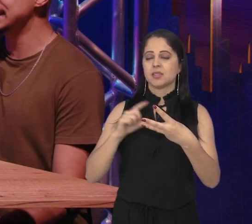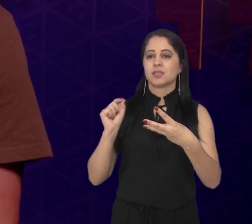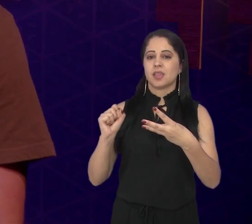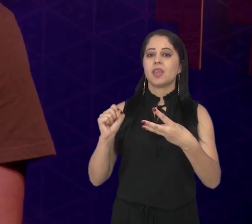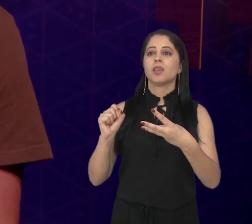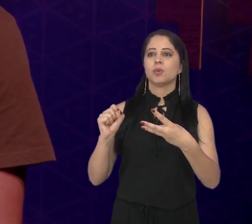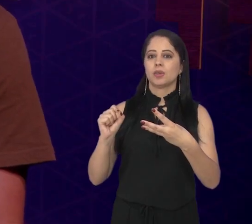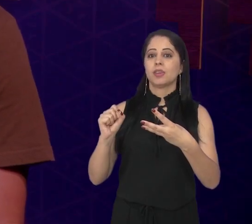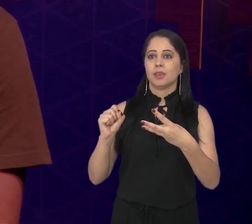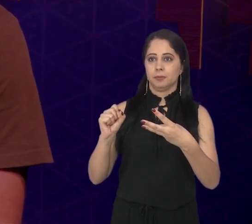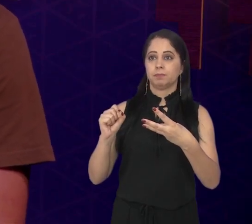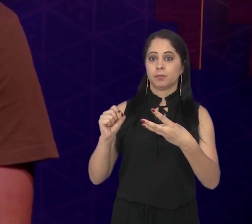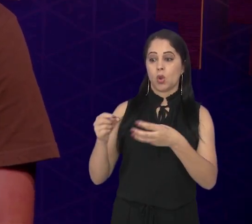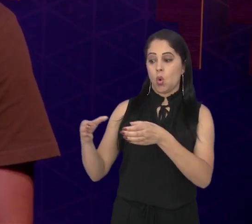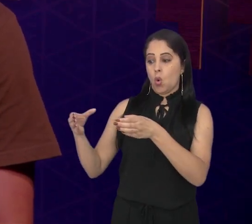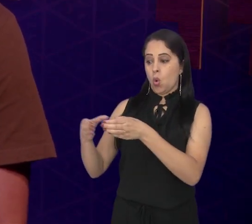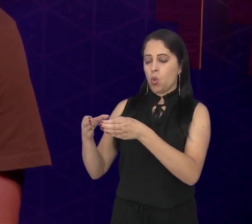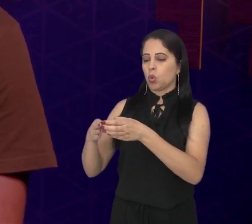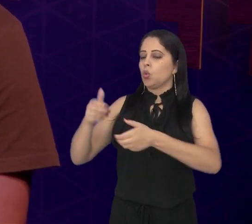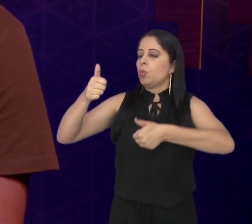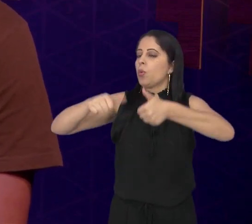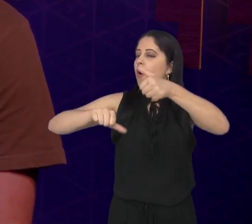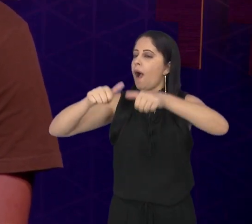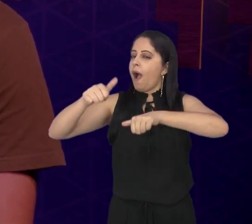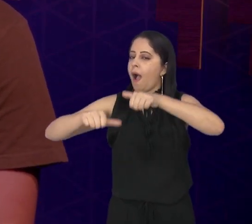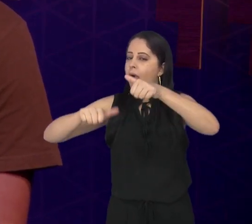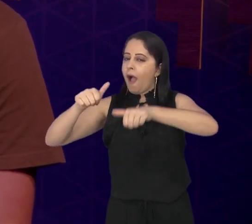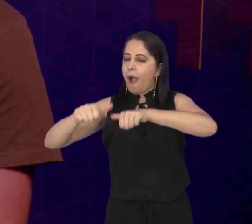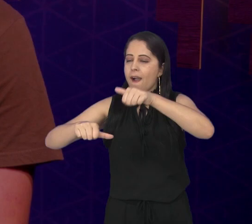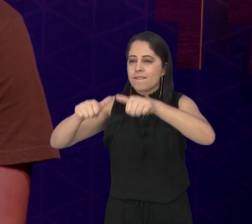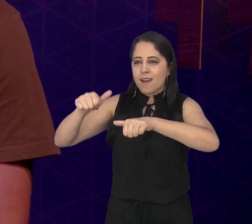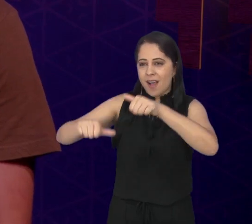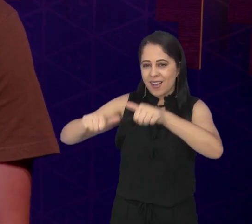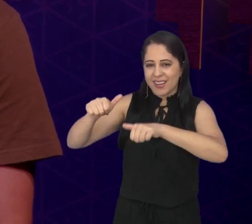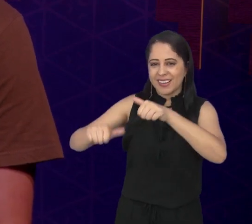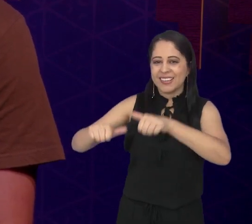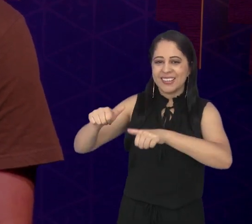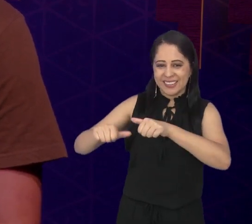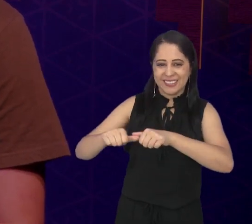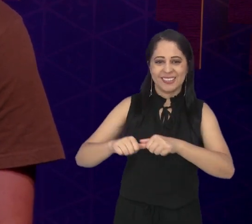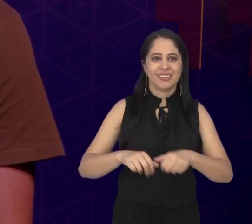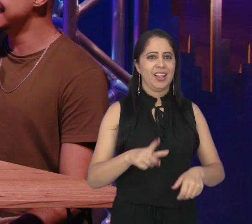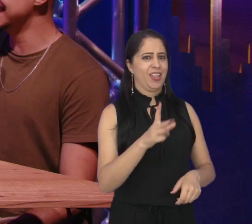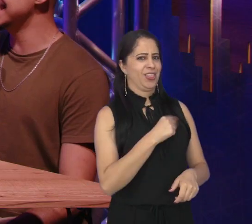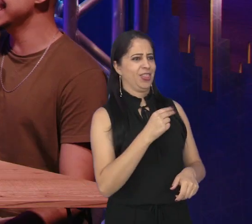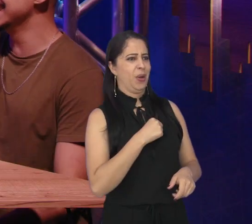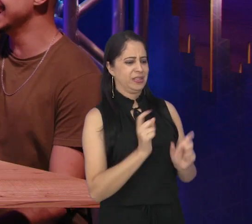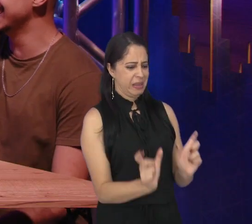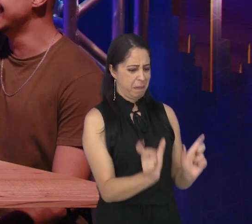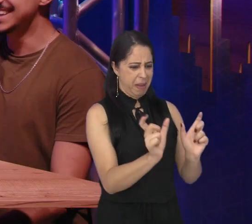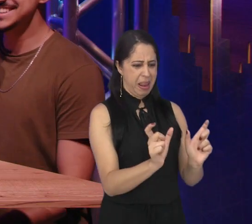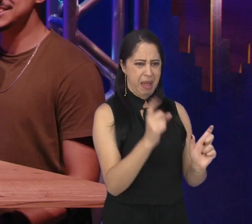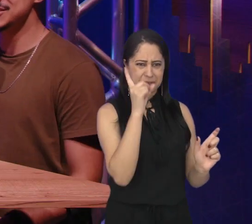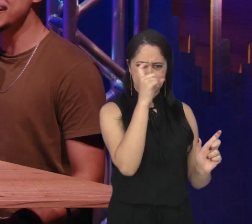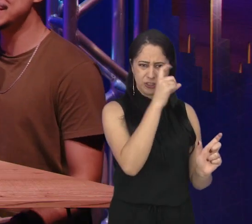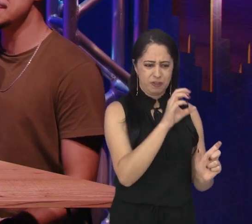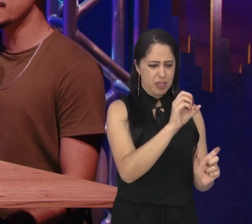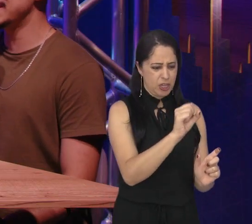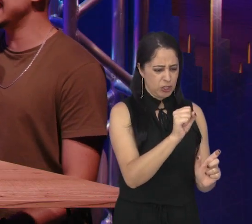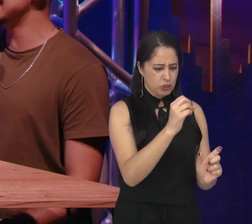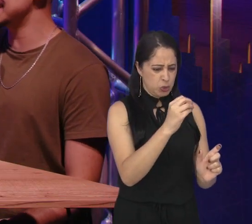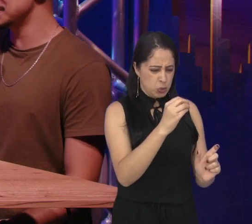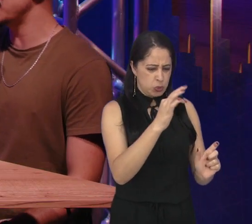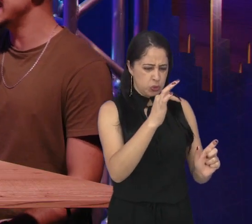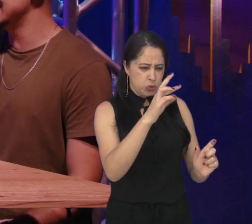né, internacional que avalia o nível de soft powereza. Eu não vou tentar falar isso que eu vou falar errado.